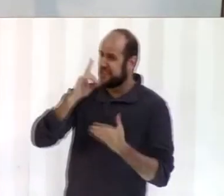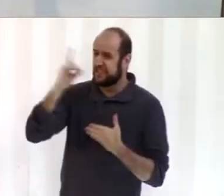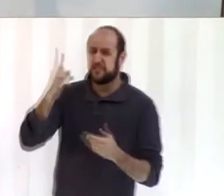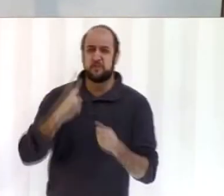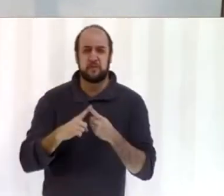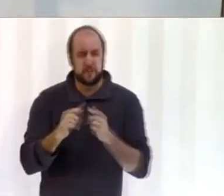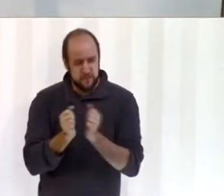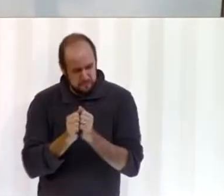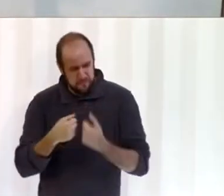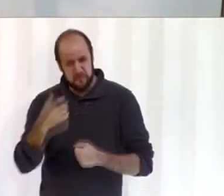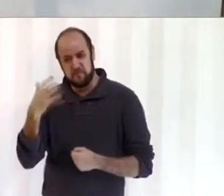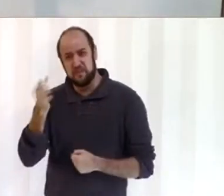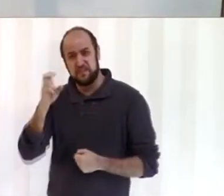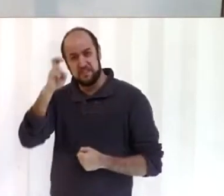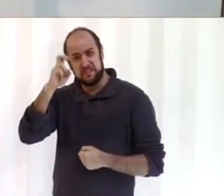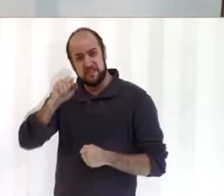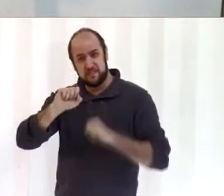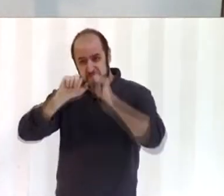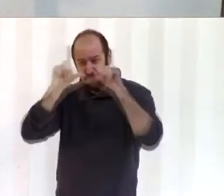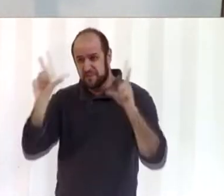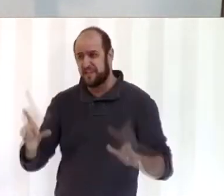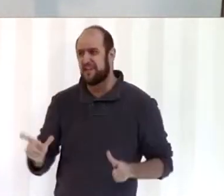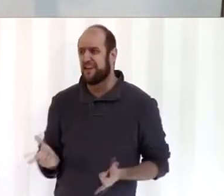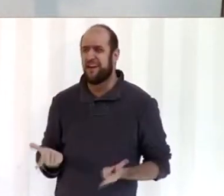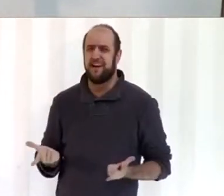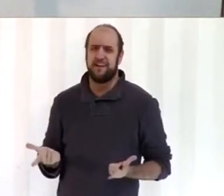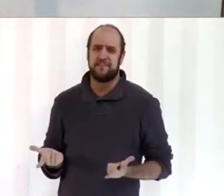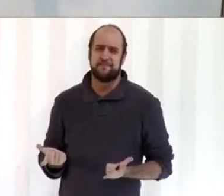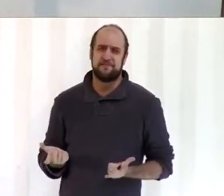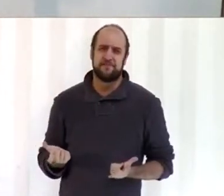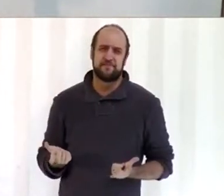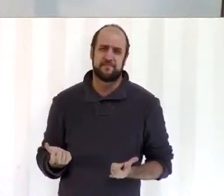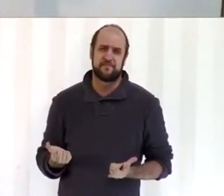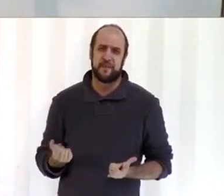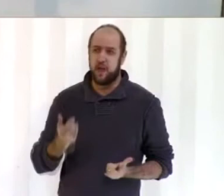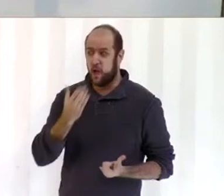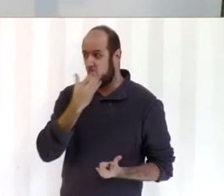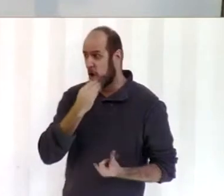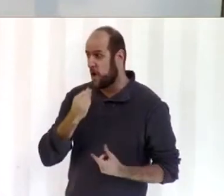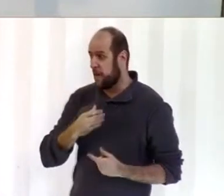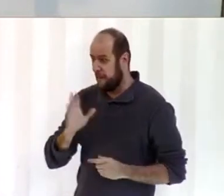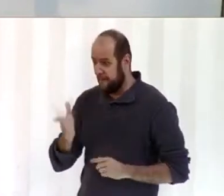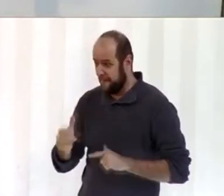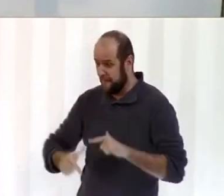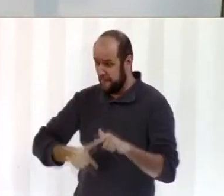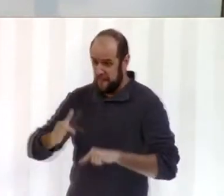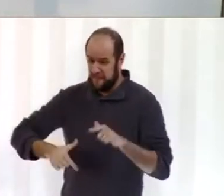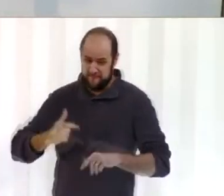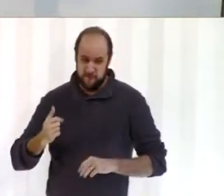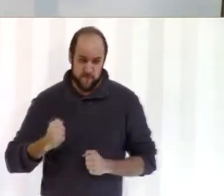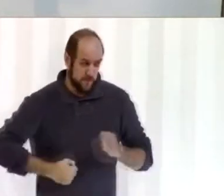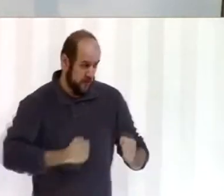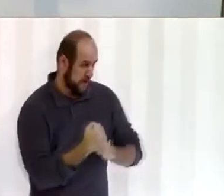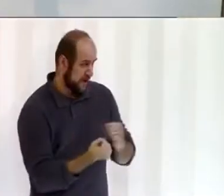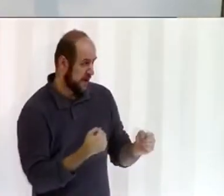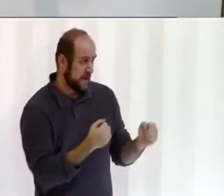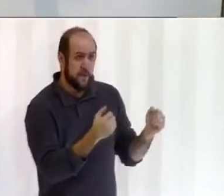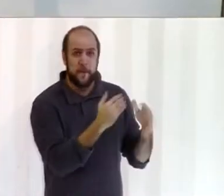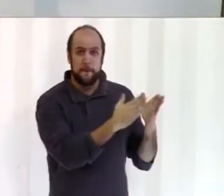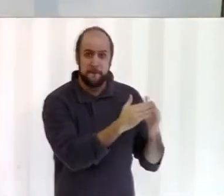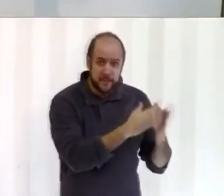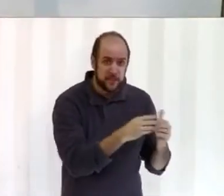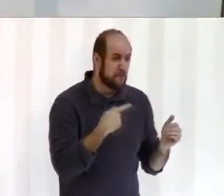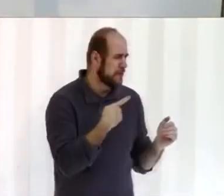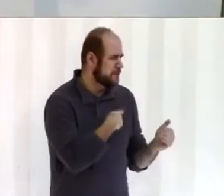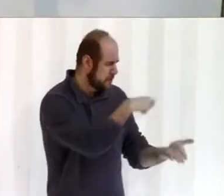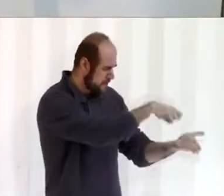e leite às 5 horas da manhã. E o funcionário agora corre para George Miller e abre a porta, ele ainda está lá de